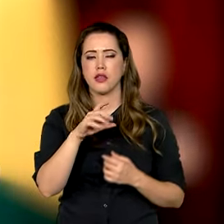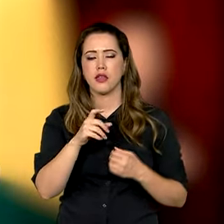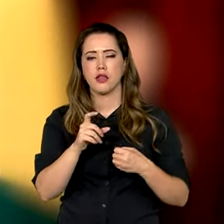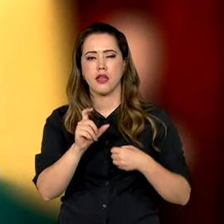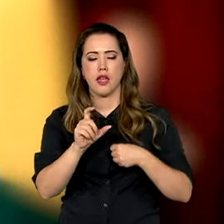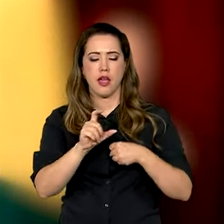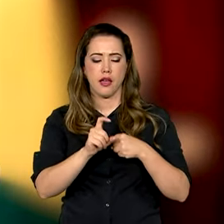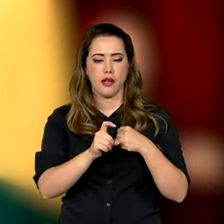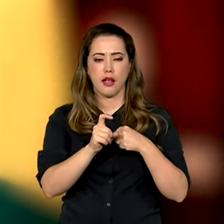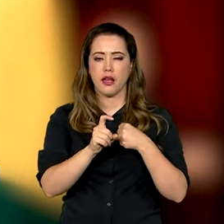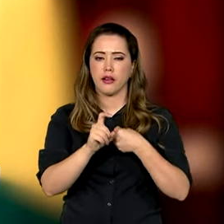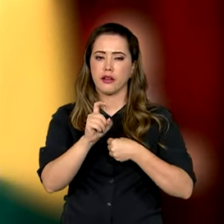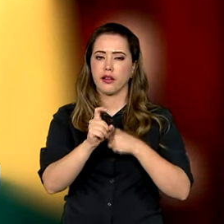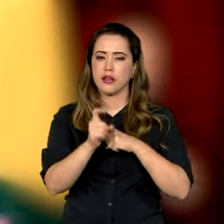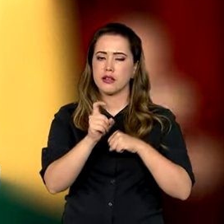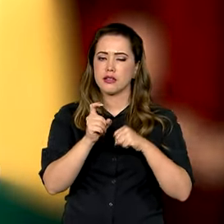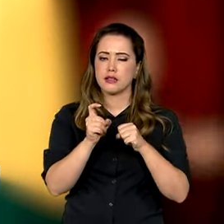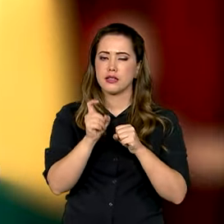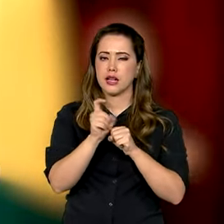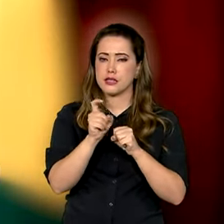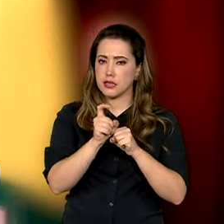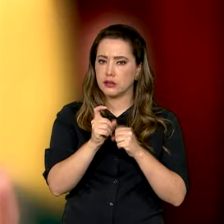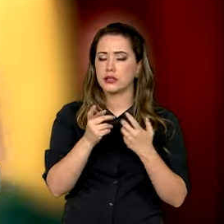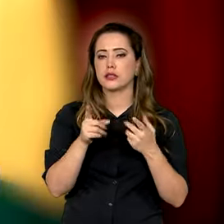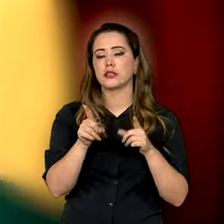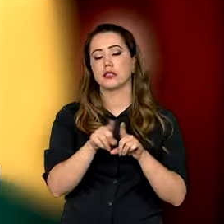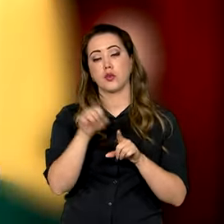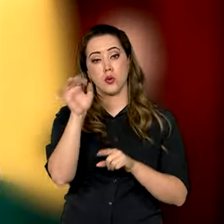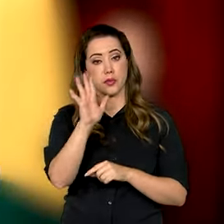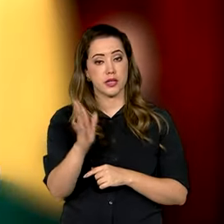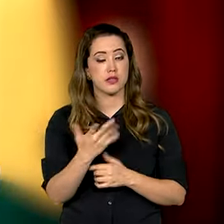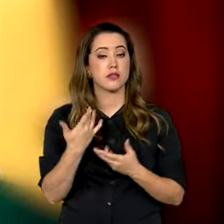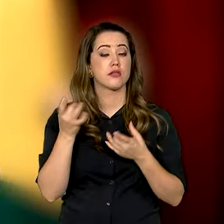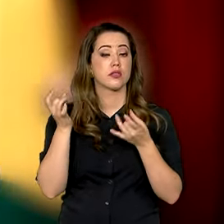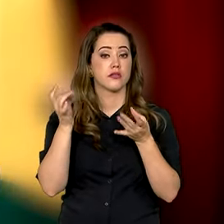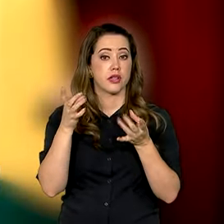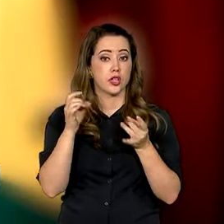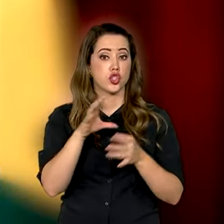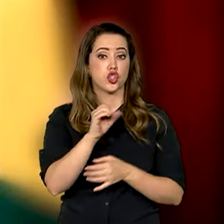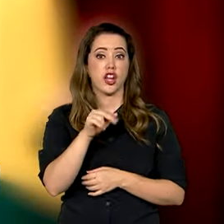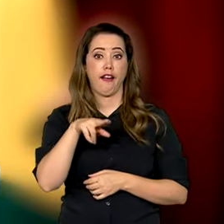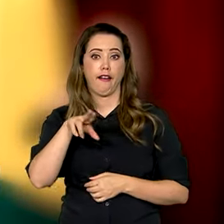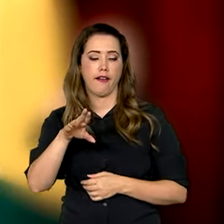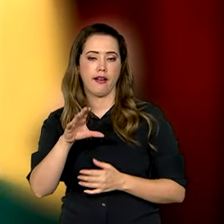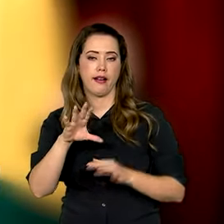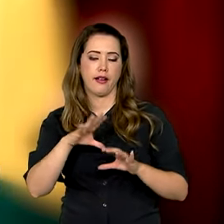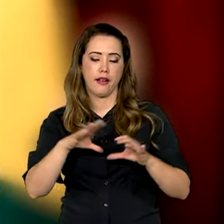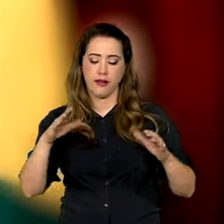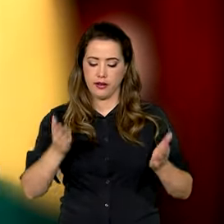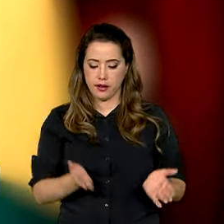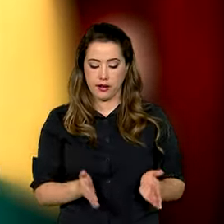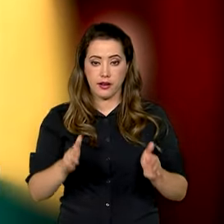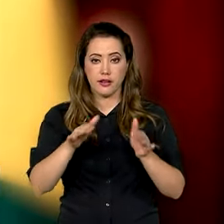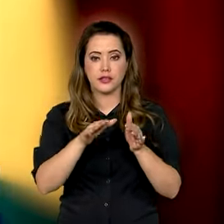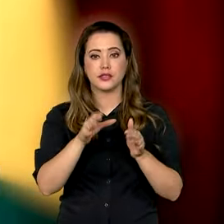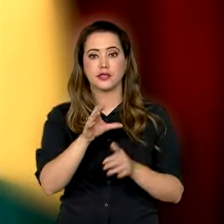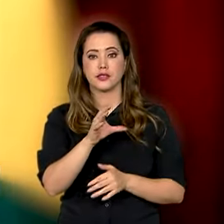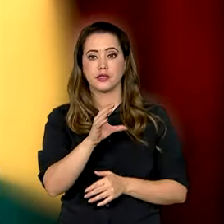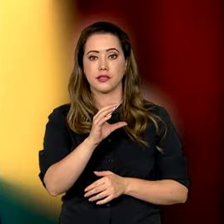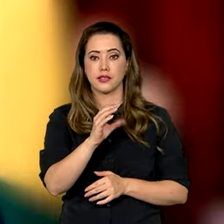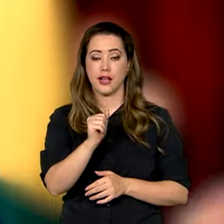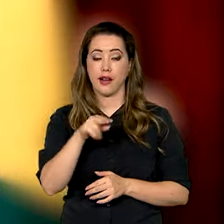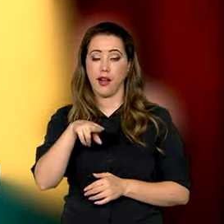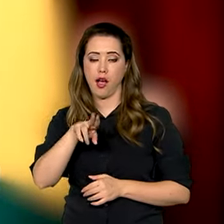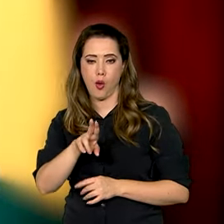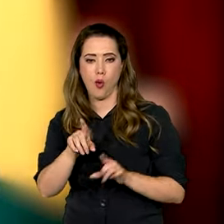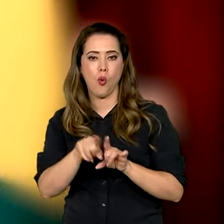Brasil importa cacau, guaraná, copaíba, andiroba, enfim, são...